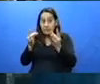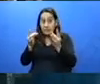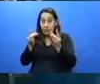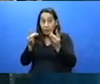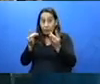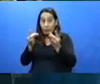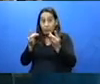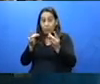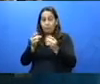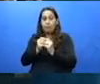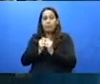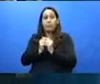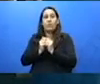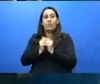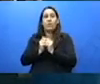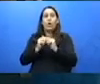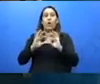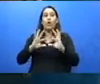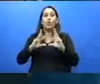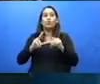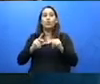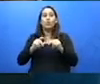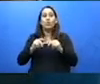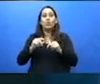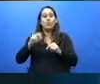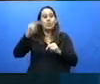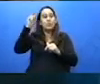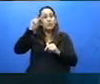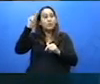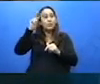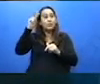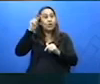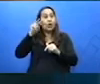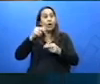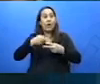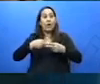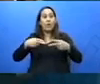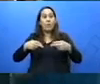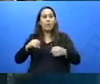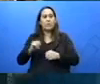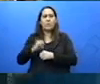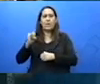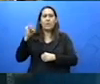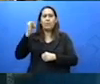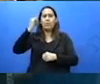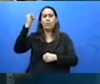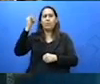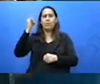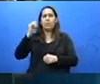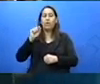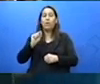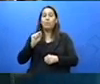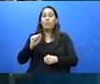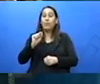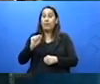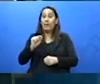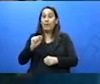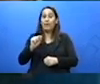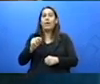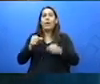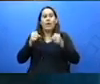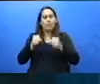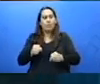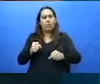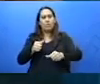Mas, preste atenção, todo mas em toda história é uma coisa importante, porque pode